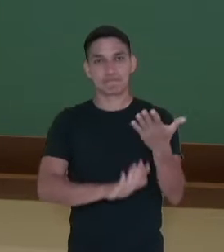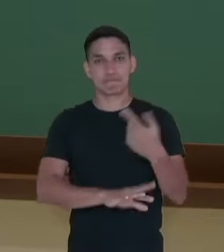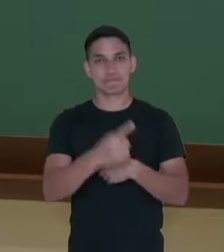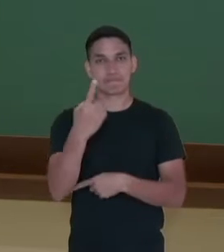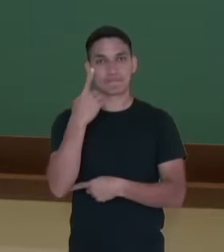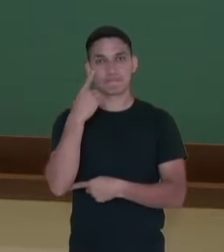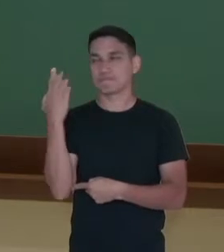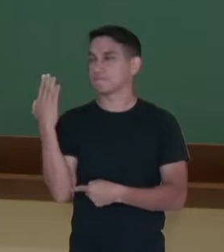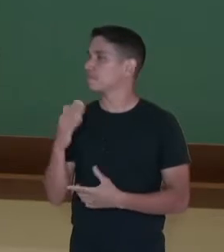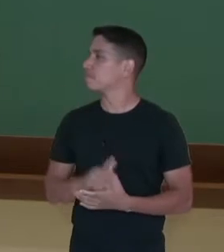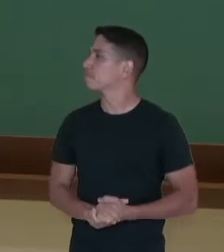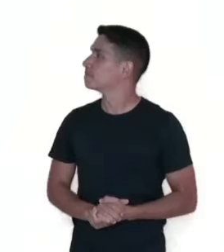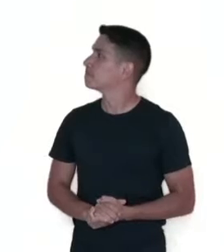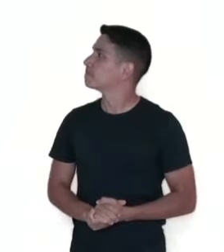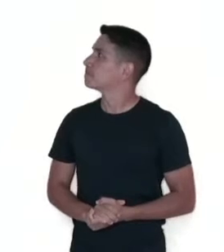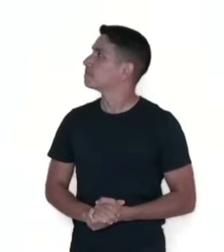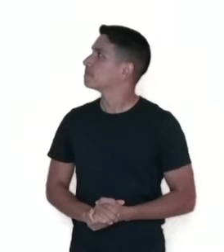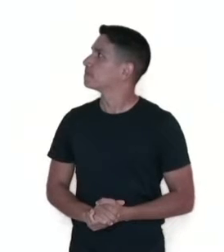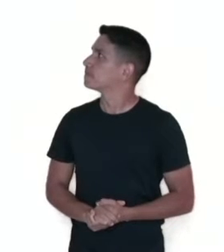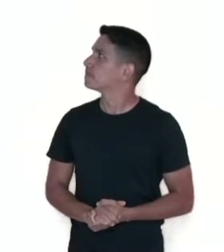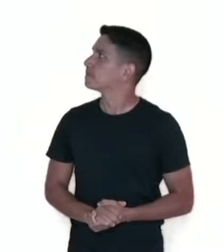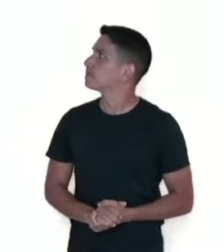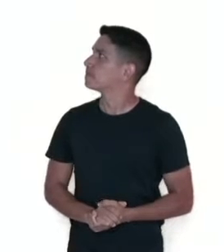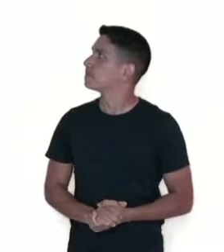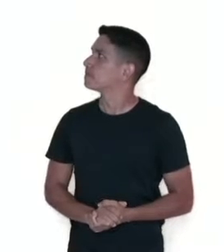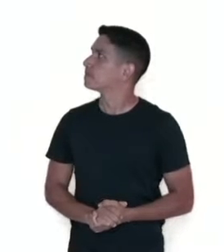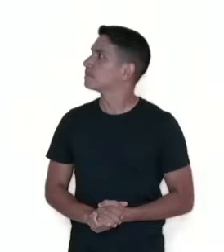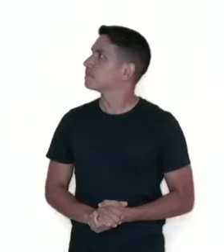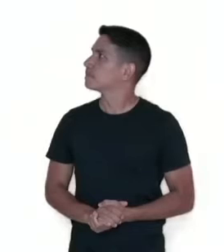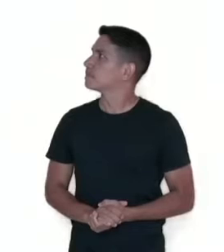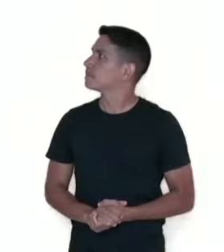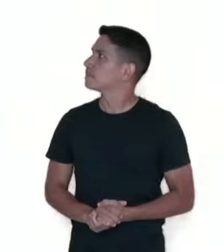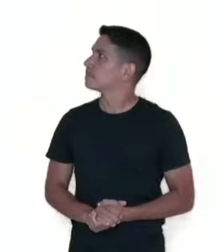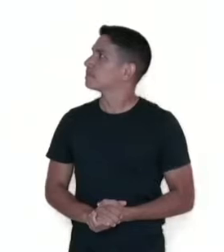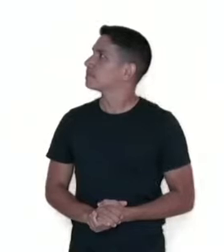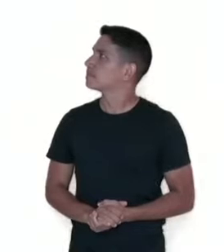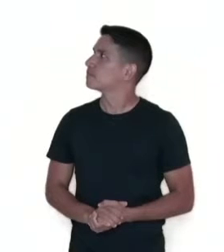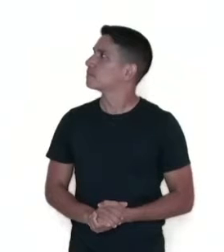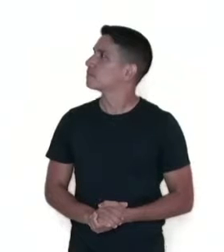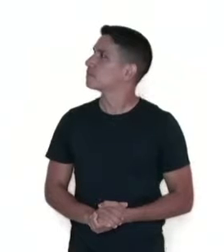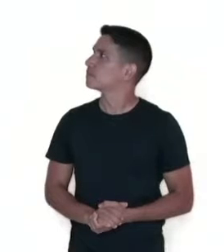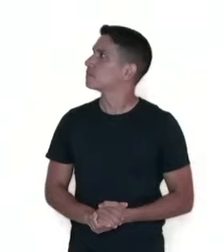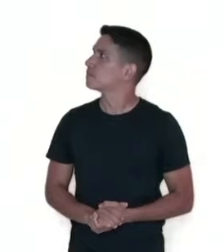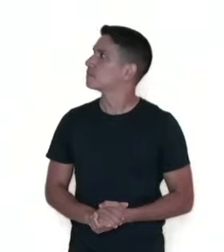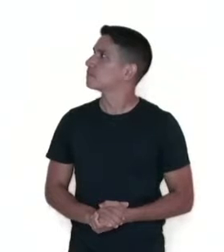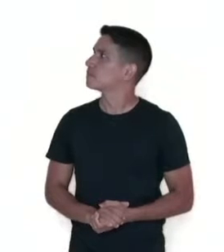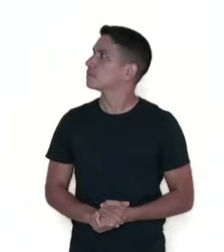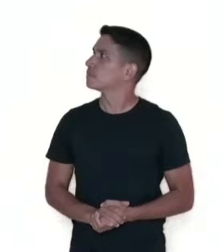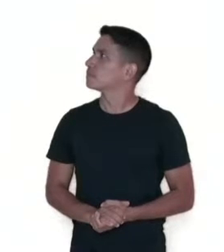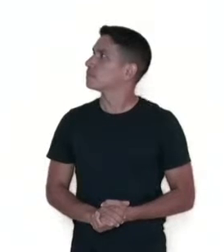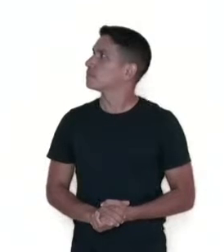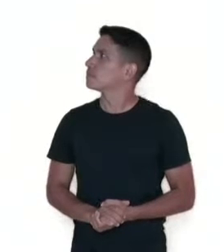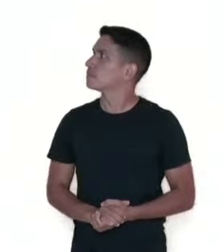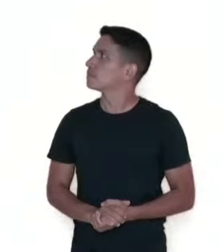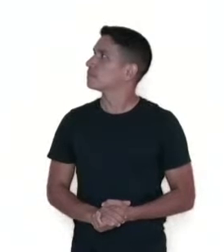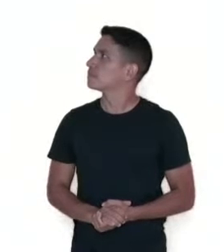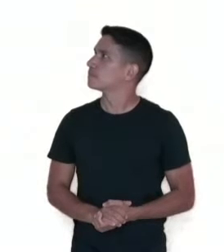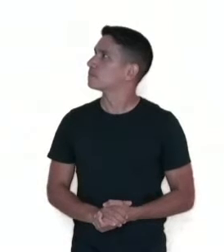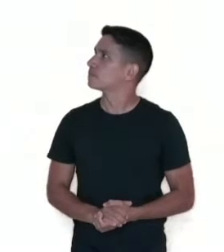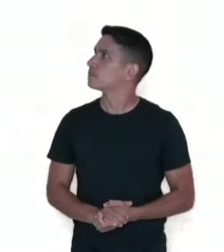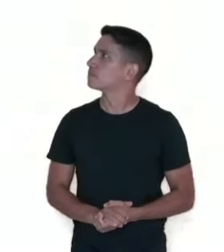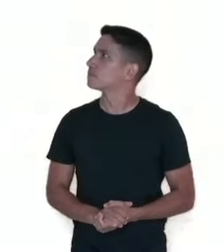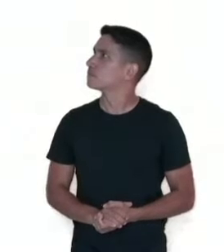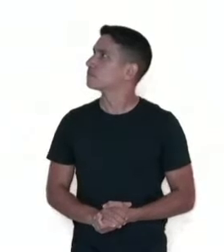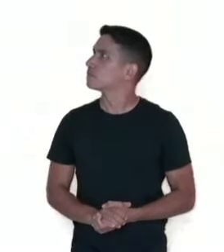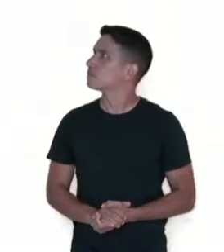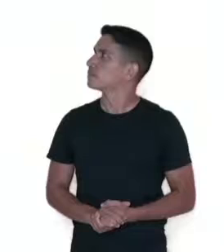atividade. Vimos que los folletos generalmente sirven para dar instrucciones o alertar